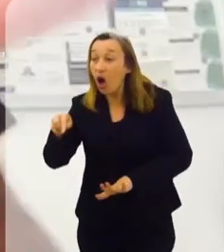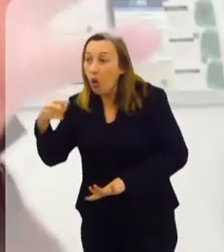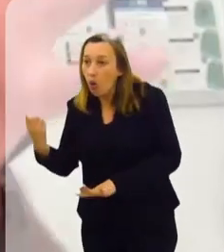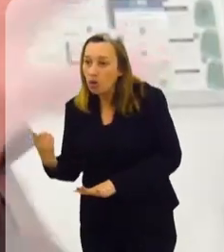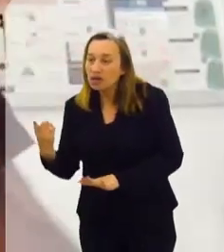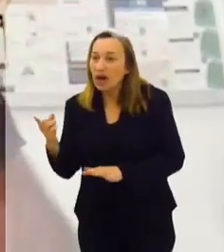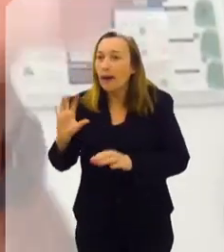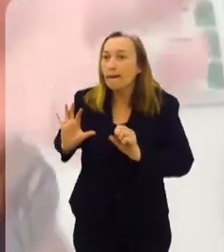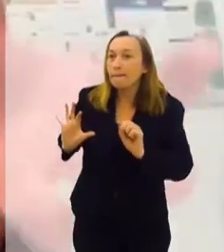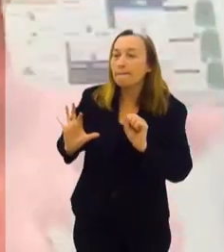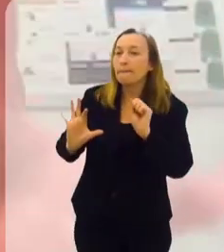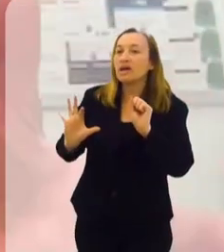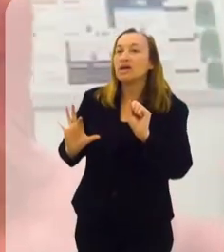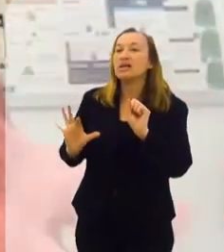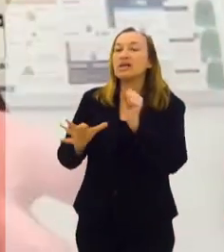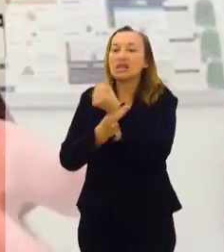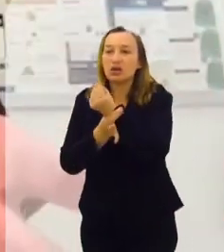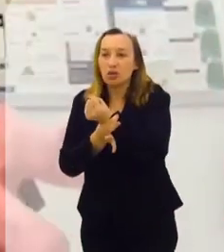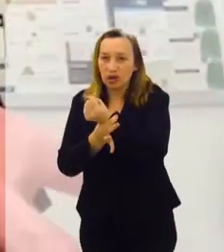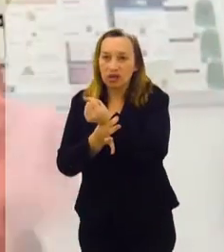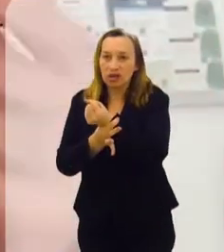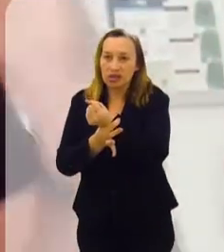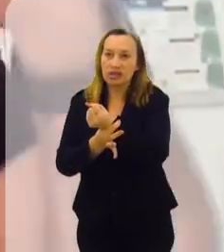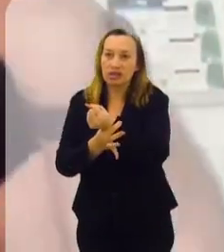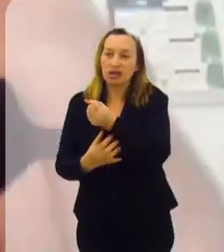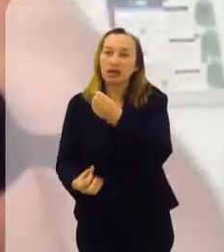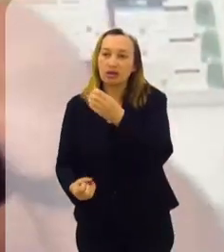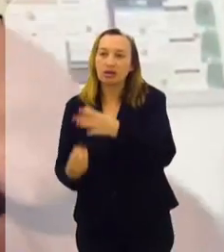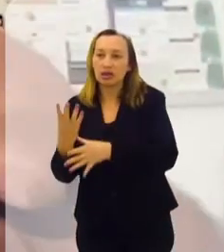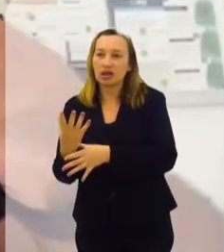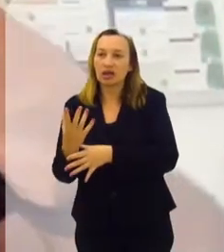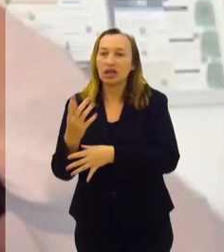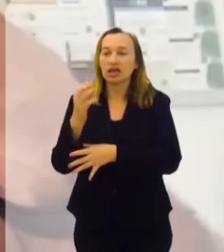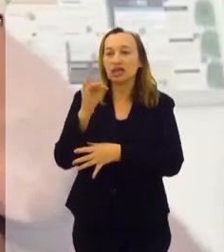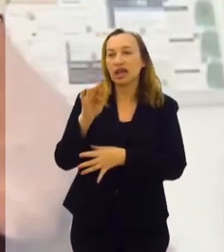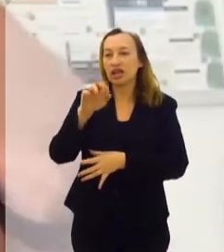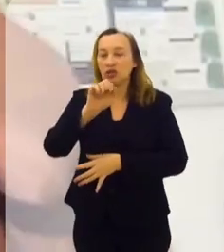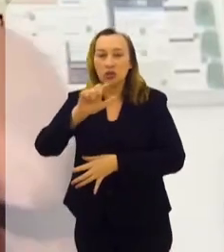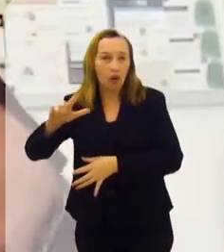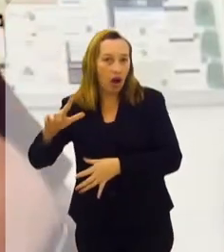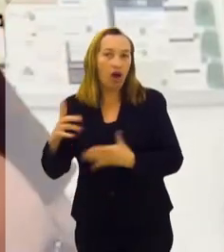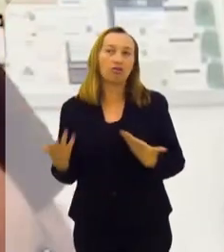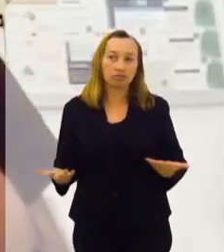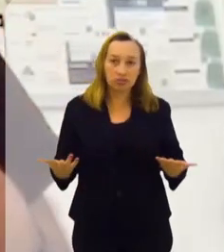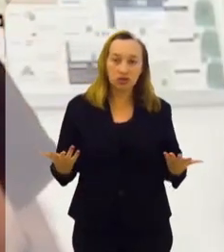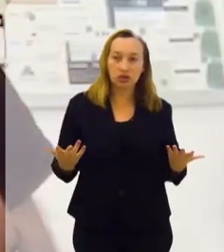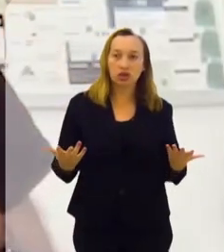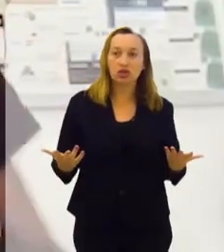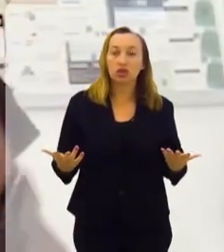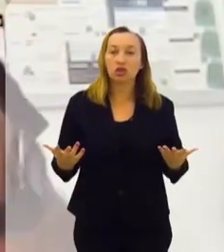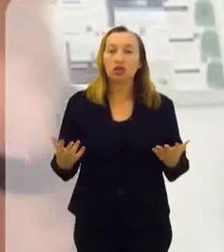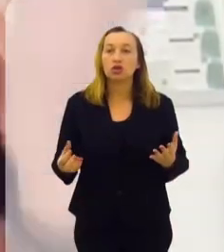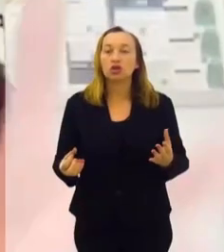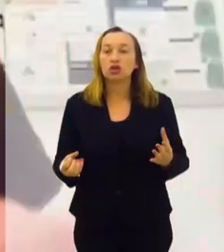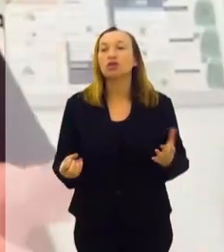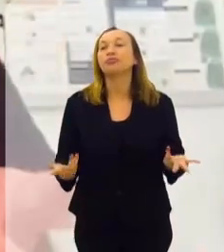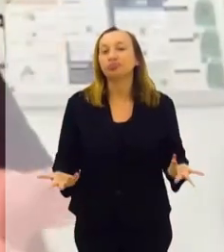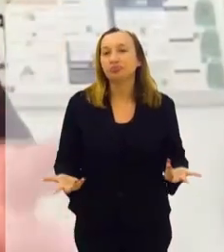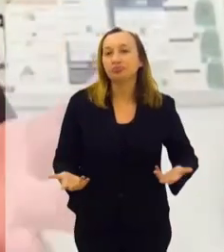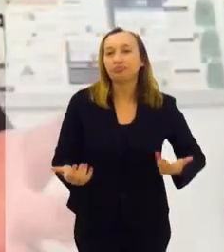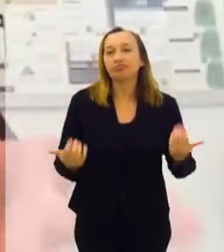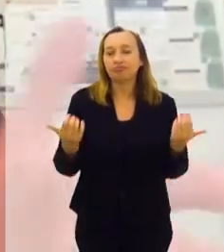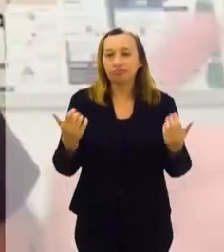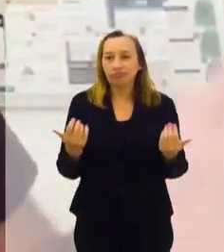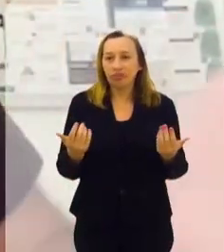é essa. A outra é a proteção da propriedade intelectual, que está diretamente ligada. Se você não proteger a propriedade, inclusive surgiu